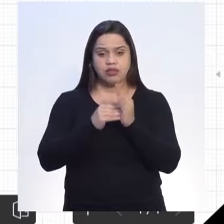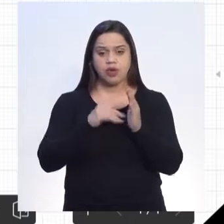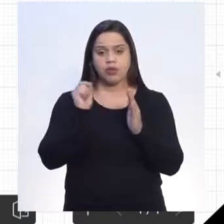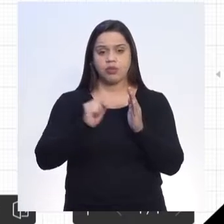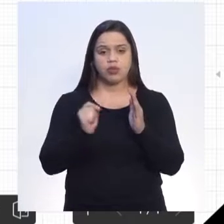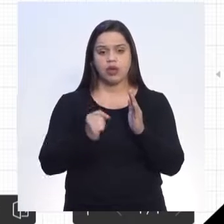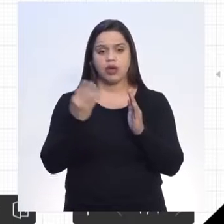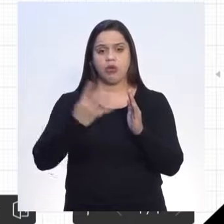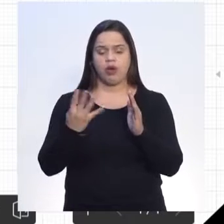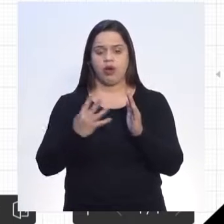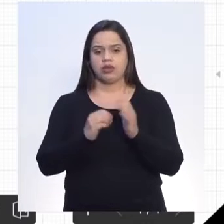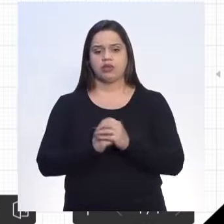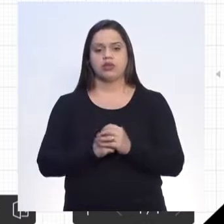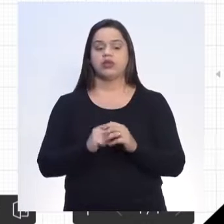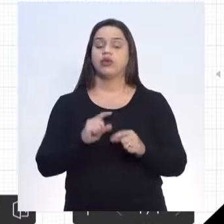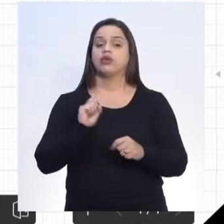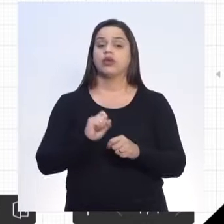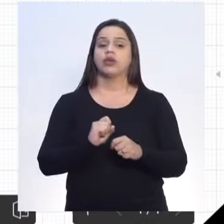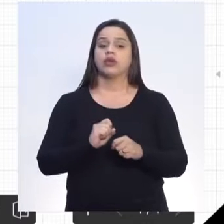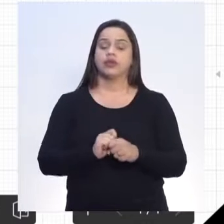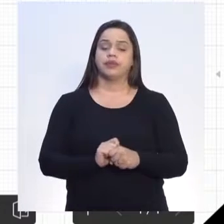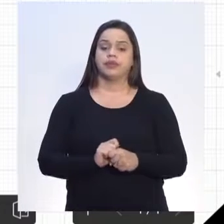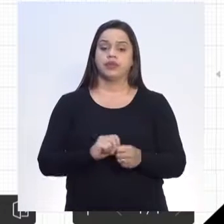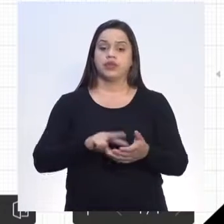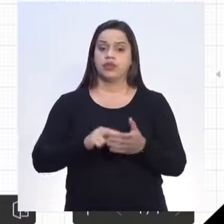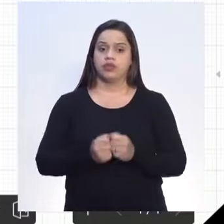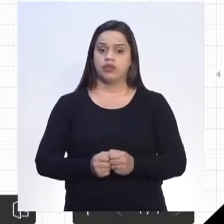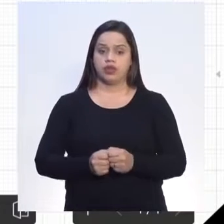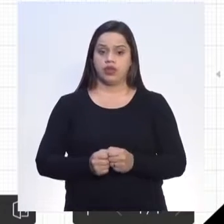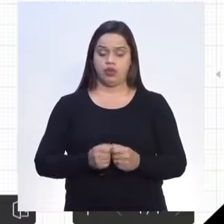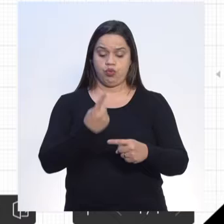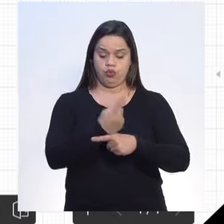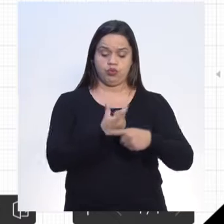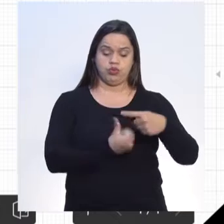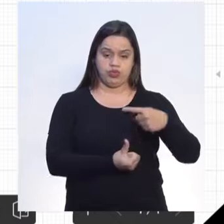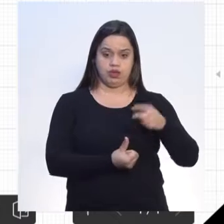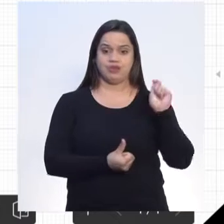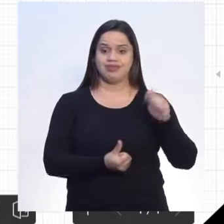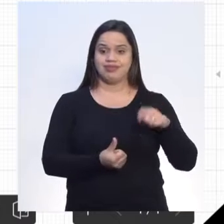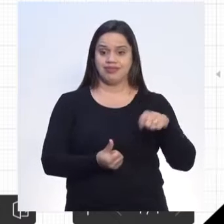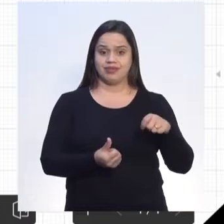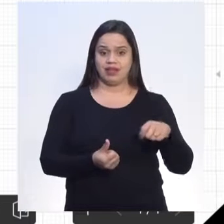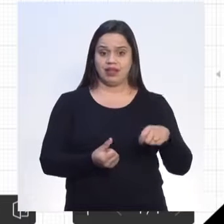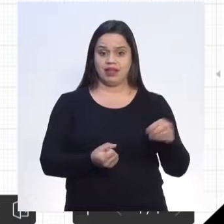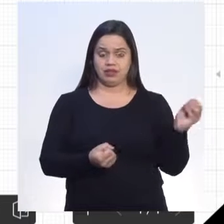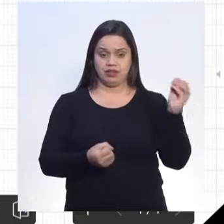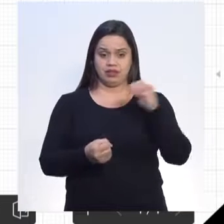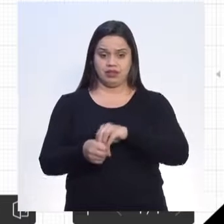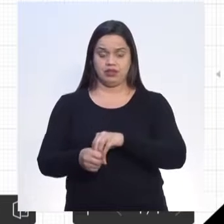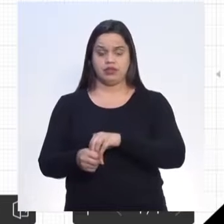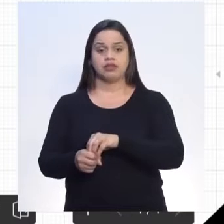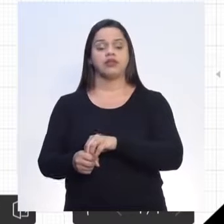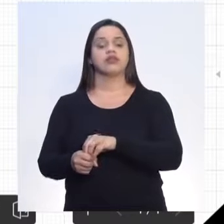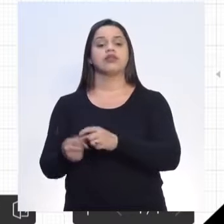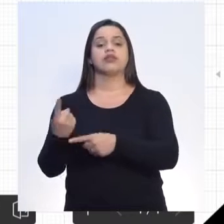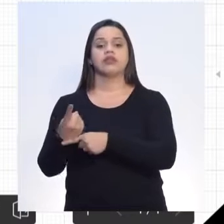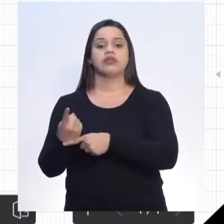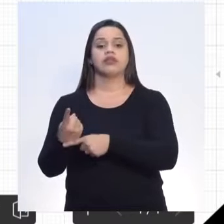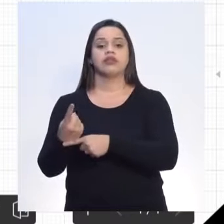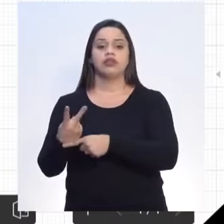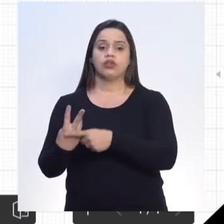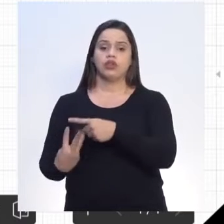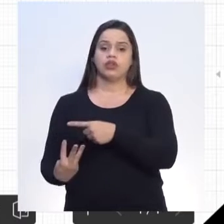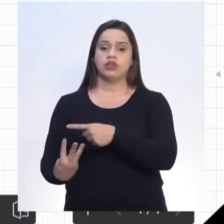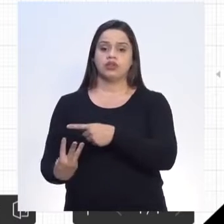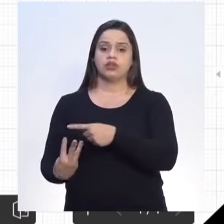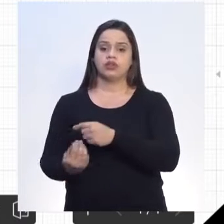que 1/6, né, ó, ele cabe 4 vezes, né, ó. Então, ele cabe 4 vezes